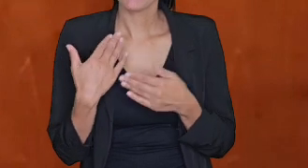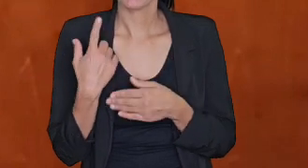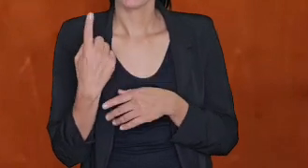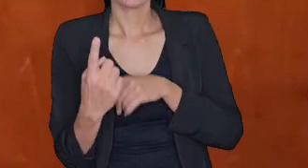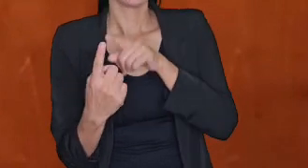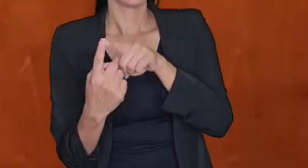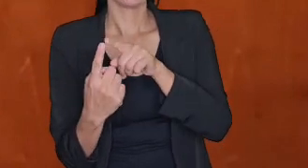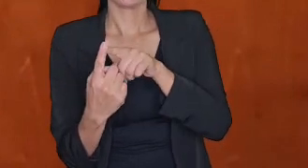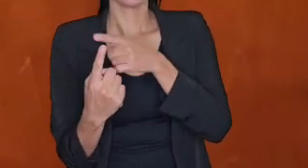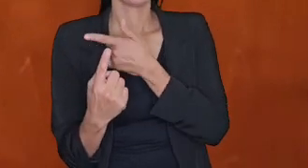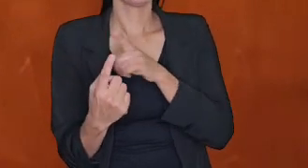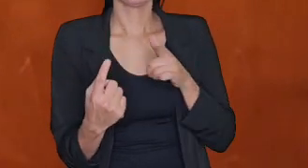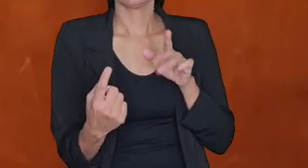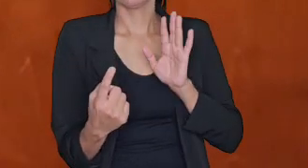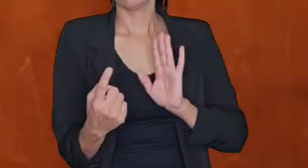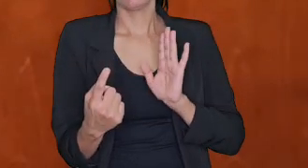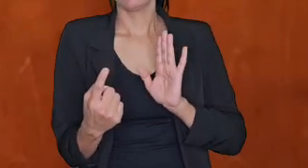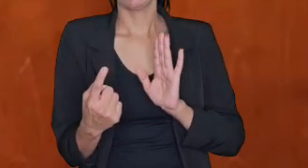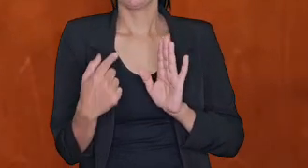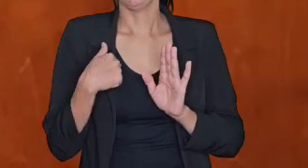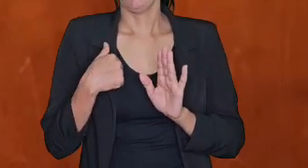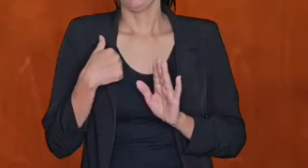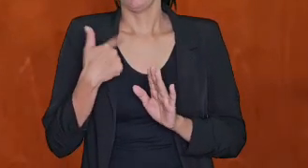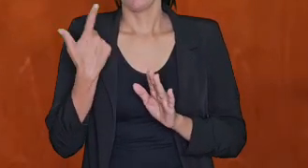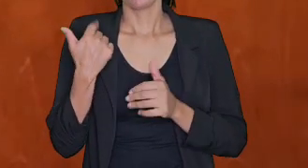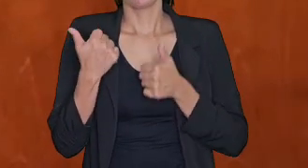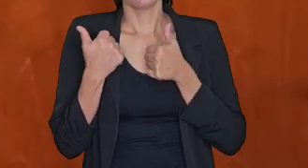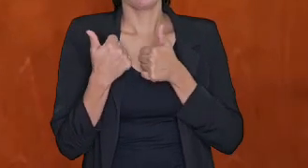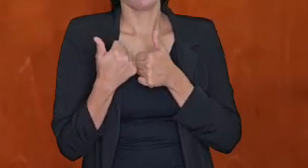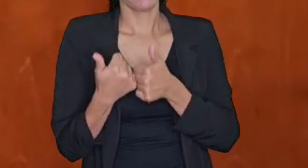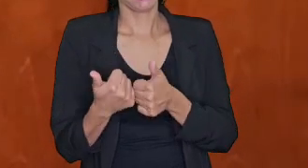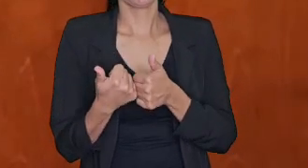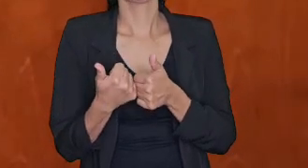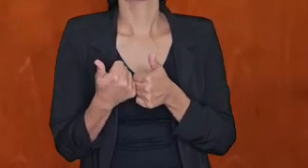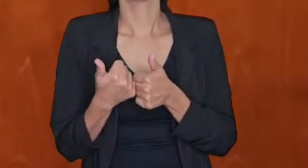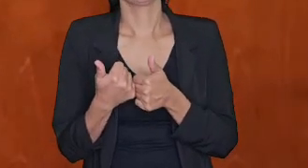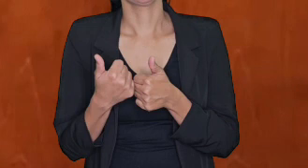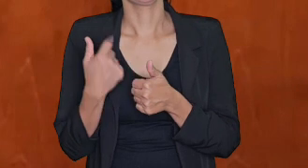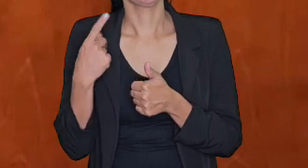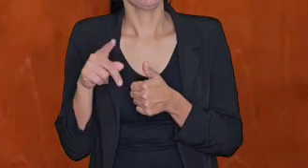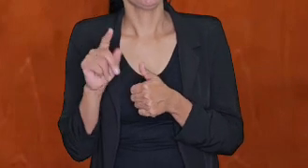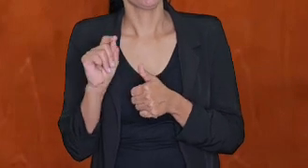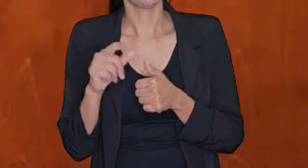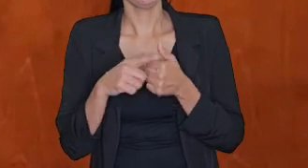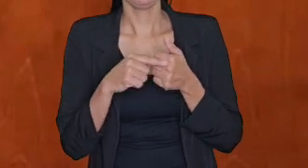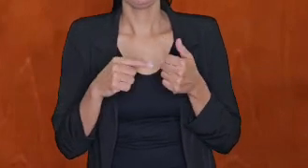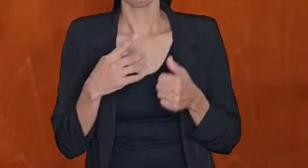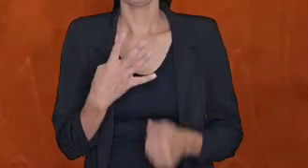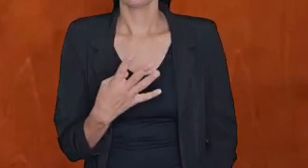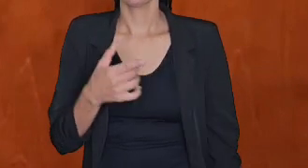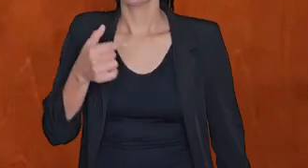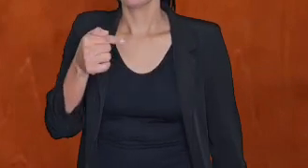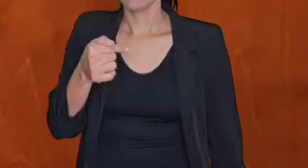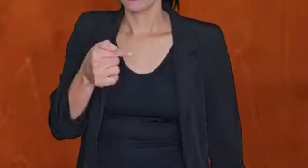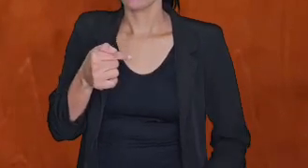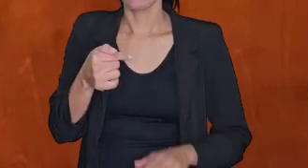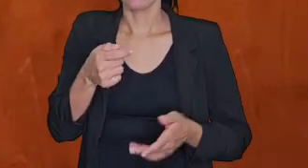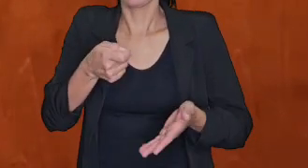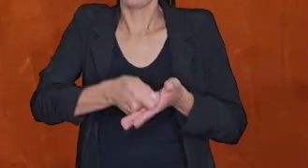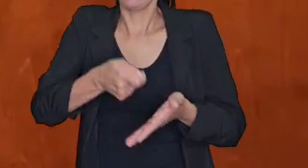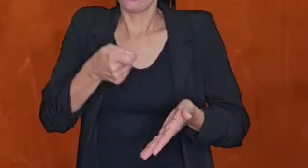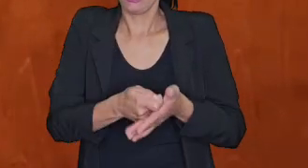2 juntos. Um não tem o quê? Eu sigo